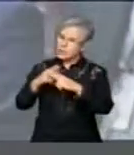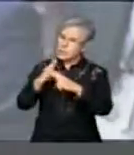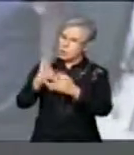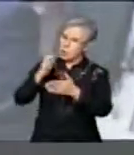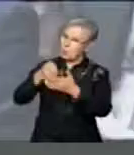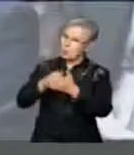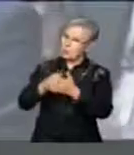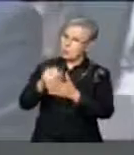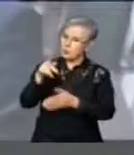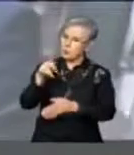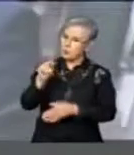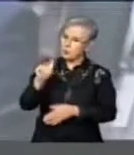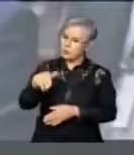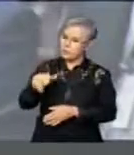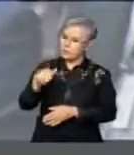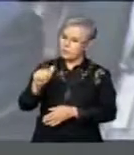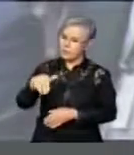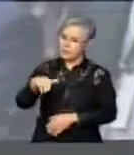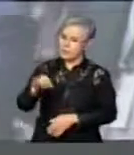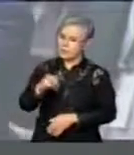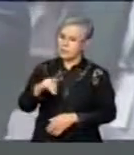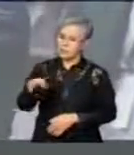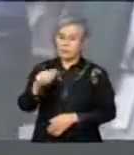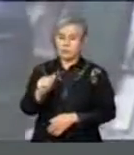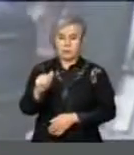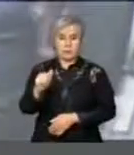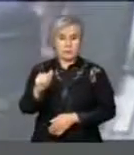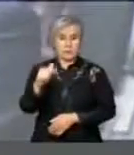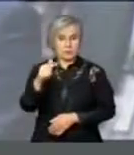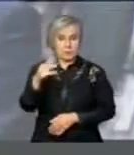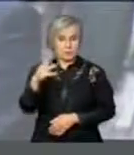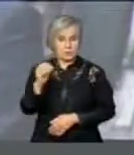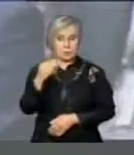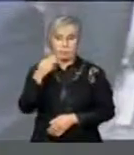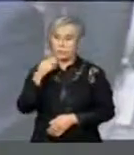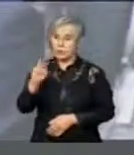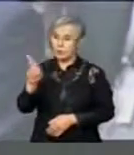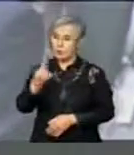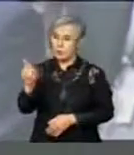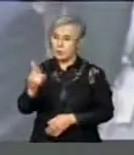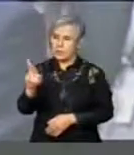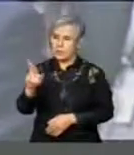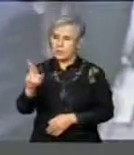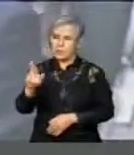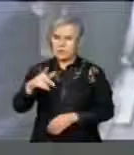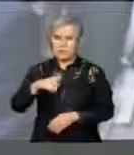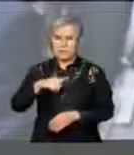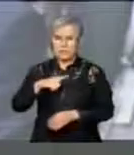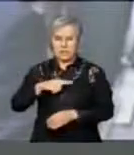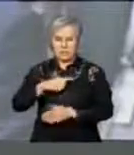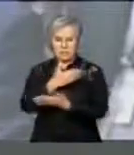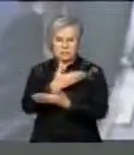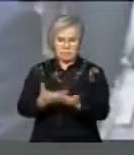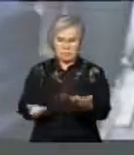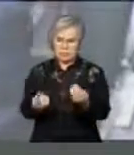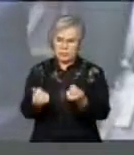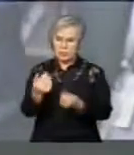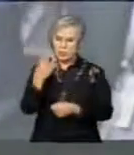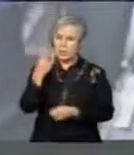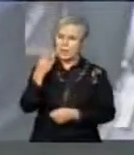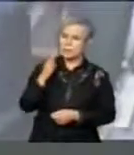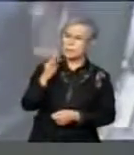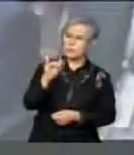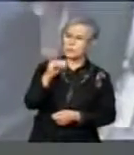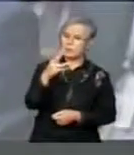Pan-Americano por 740 milhões de reais e veio junto um furo de 4 bilhões e 300 milhões de